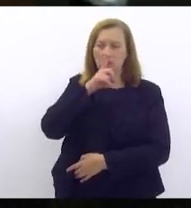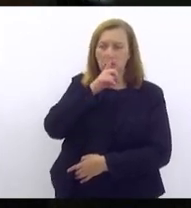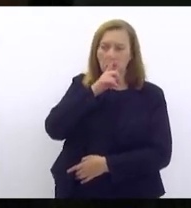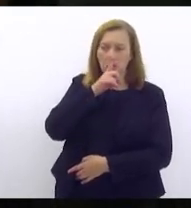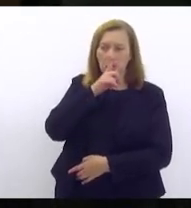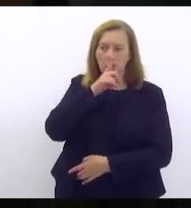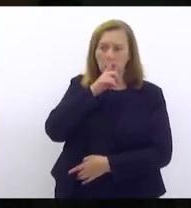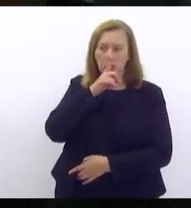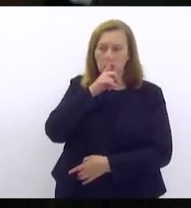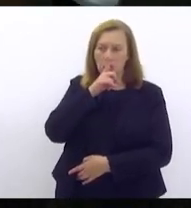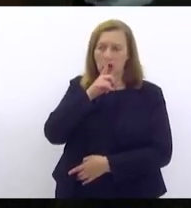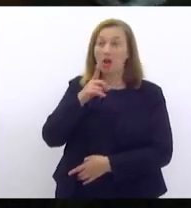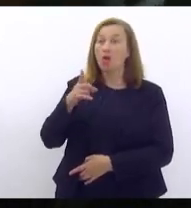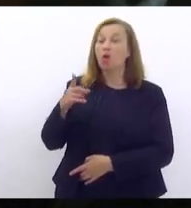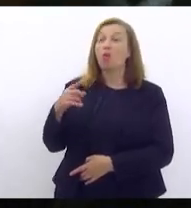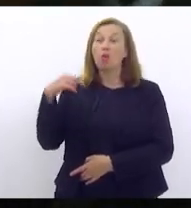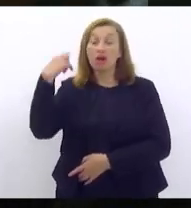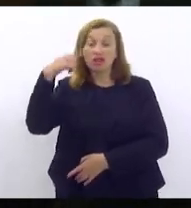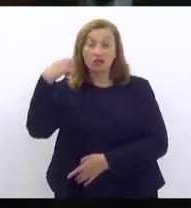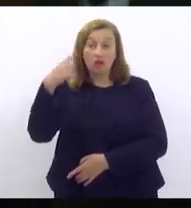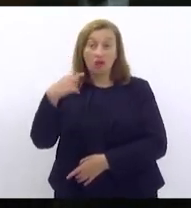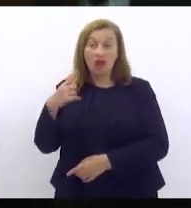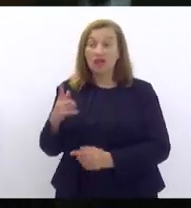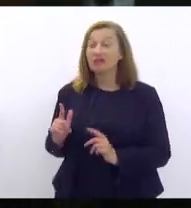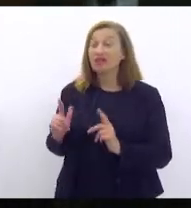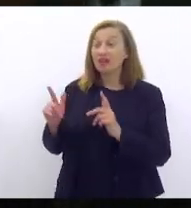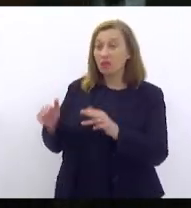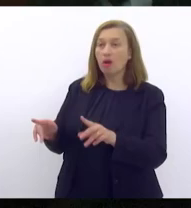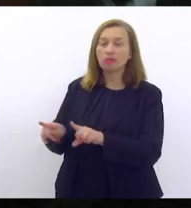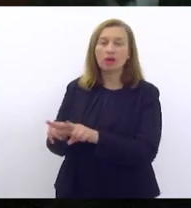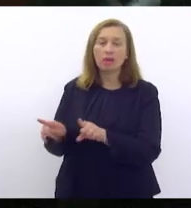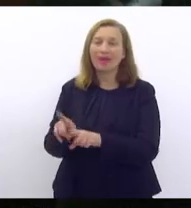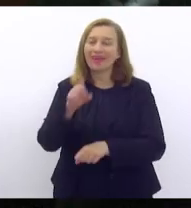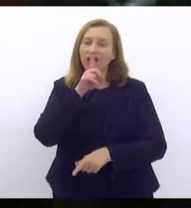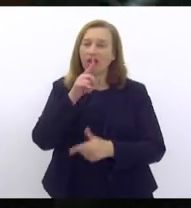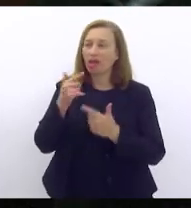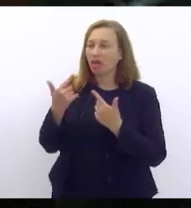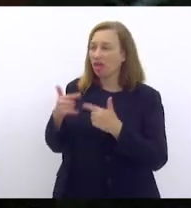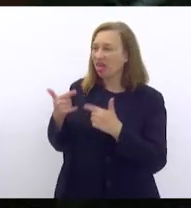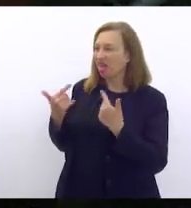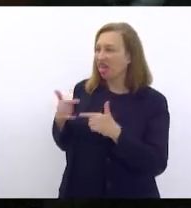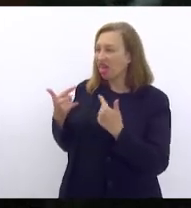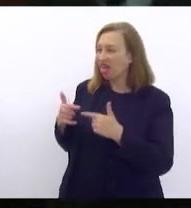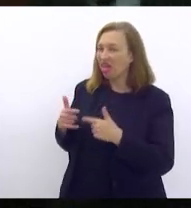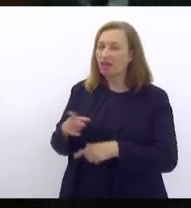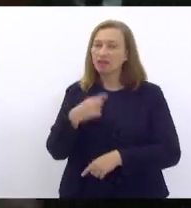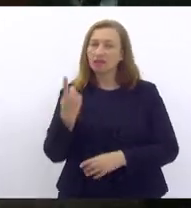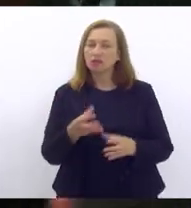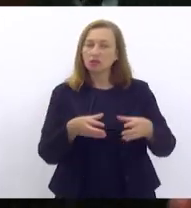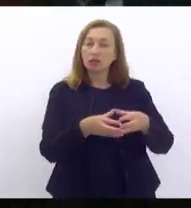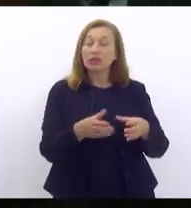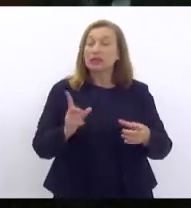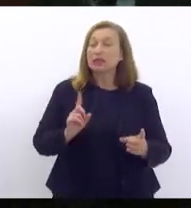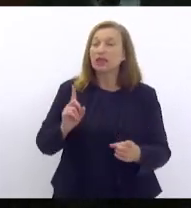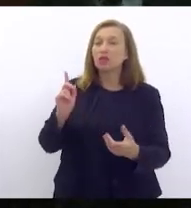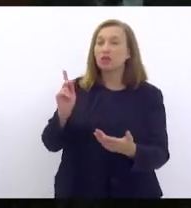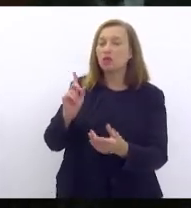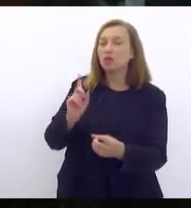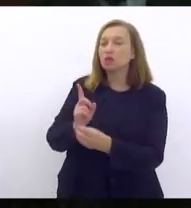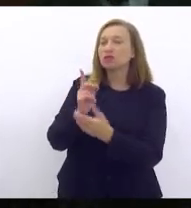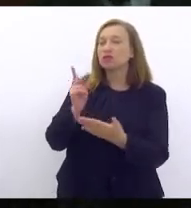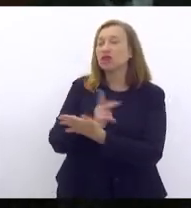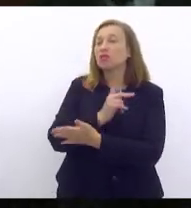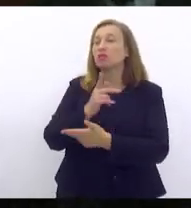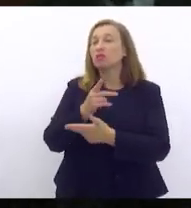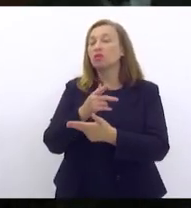juntamente com o cínico do advogado dela, que ficava dando risinhos para a nossa comissão. Mas colocamos ela no lugar e descobrimos mais coisas ainda,